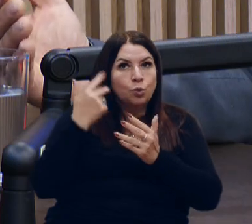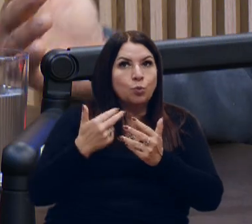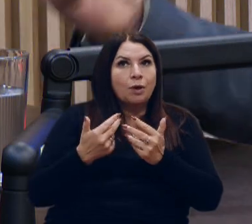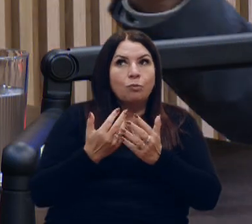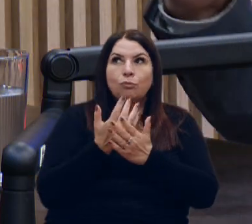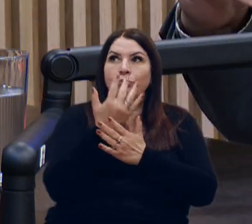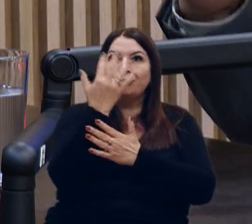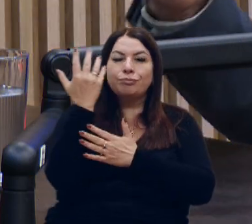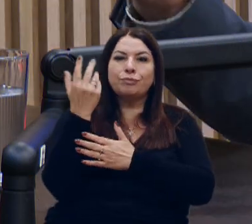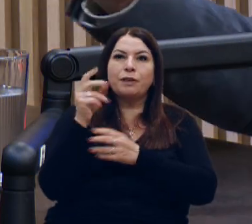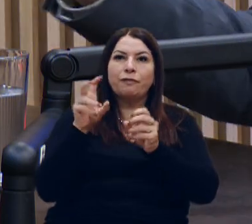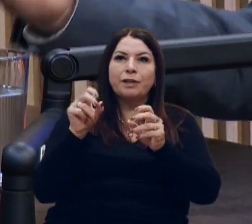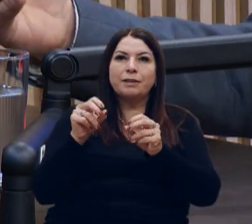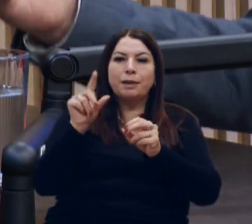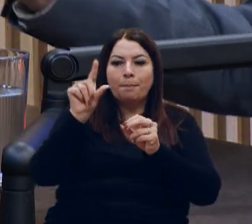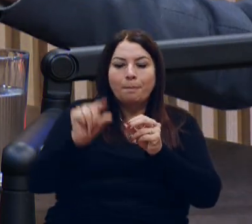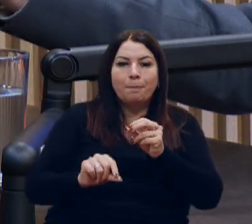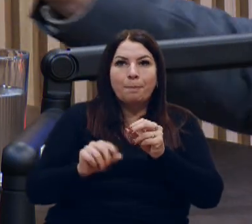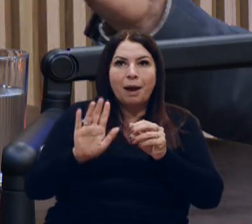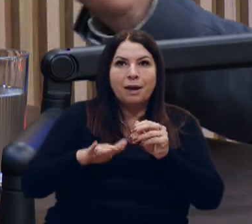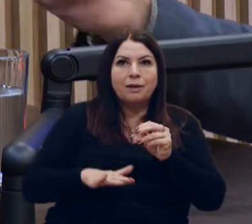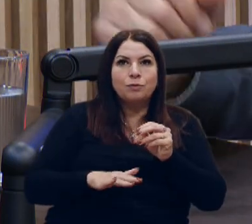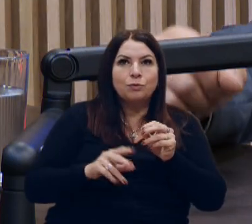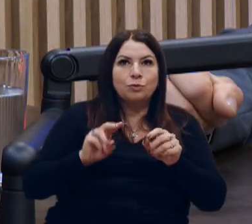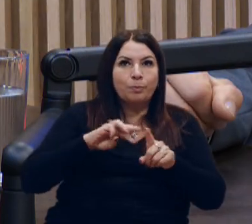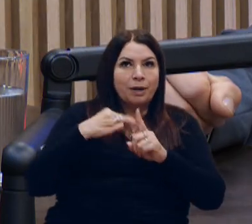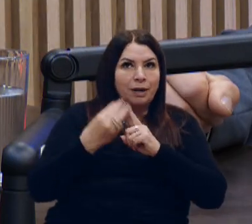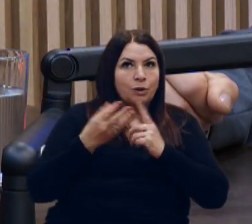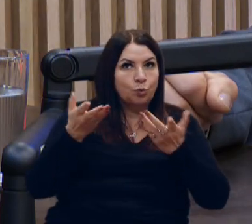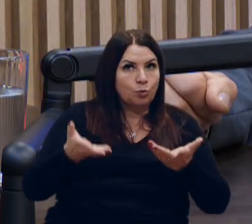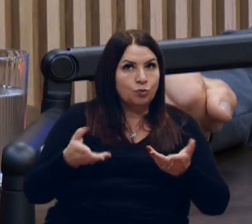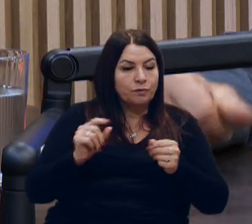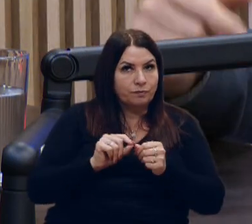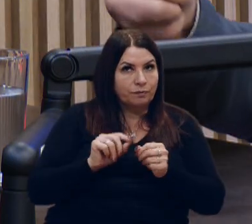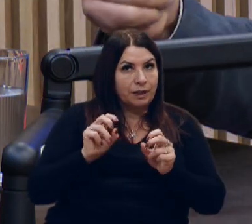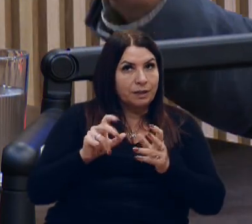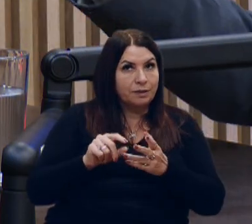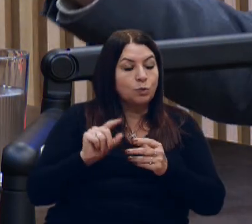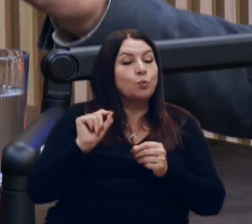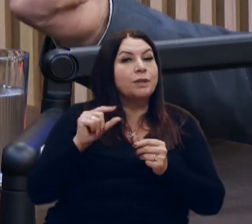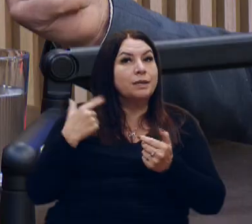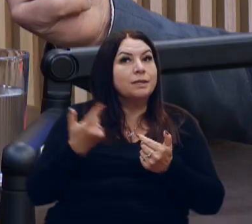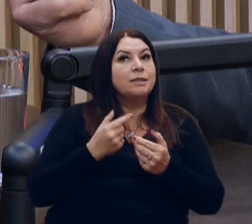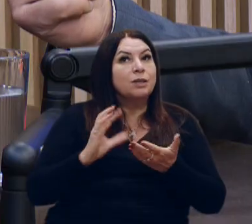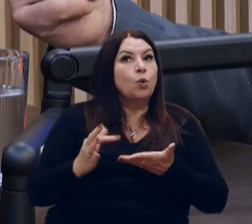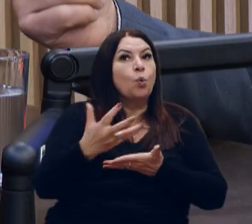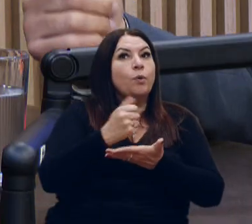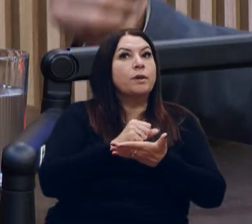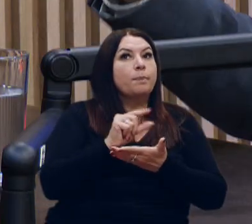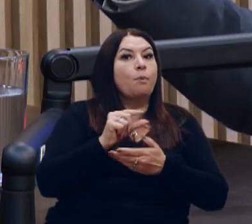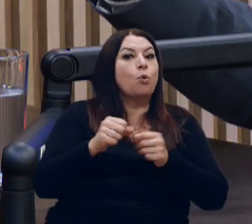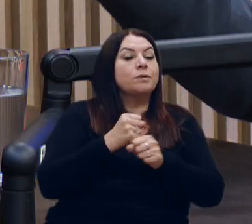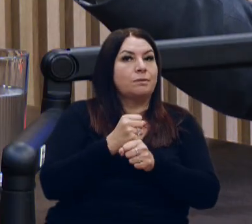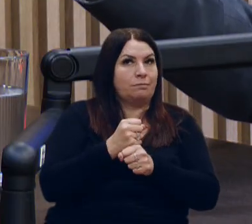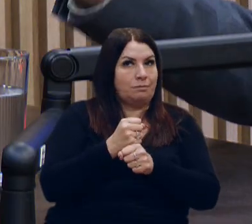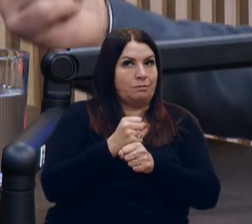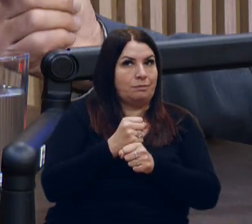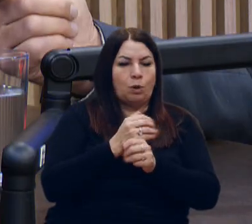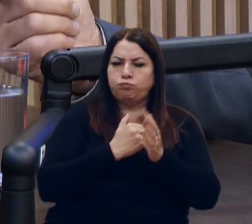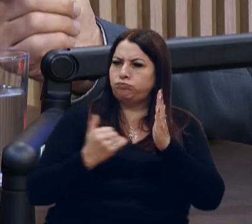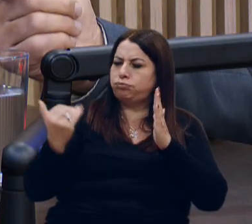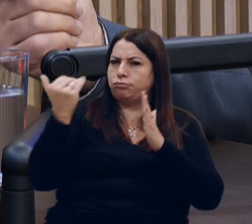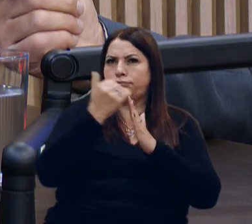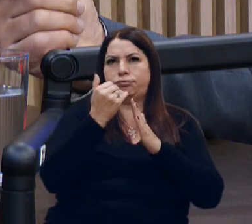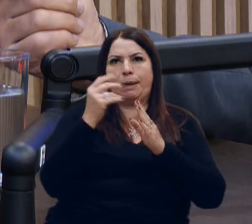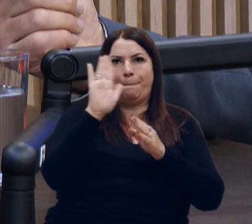botijão de gás a um valor bem mais barato do que o mercado vende hoje. O que seria da Codeca em poucos anos? Ela superaria o